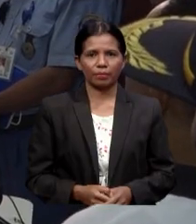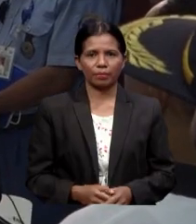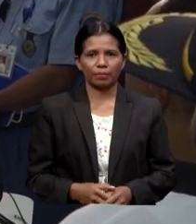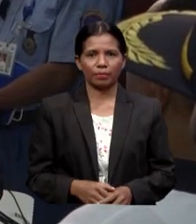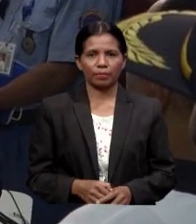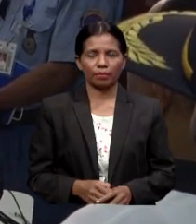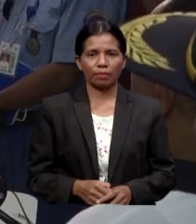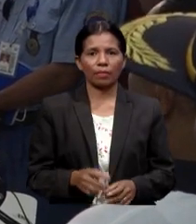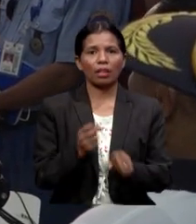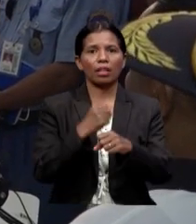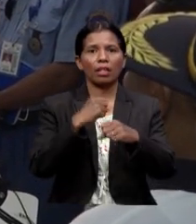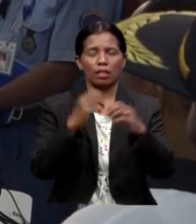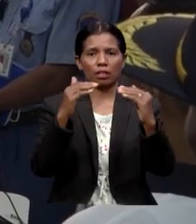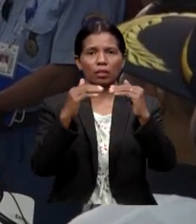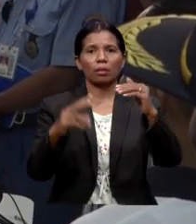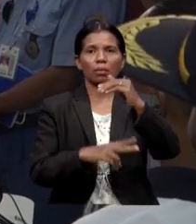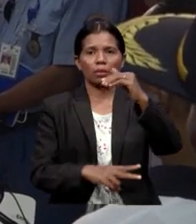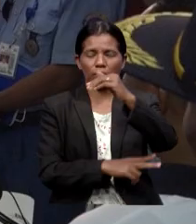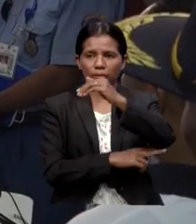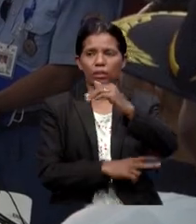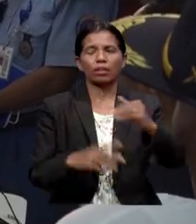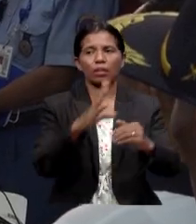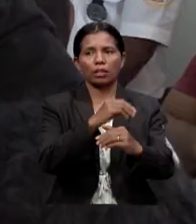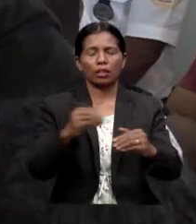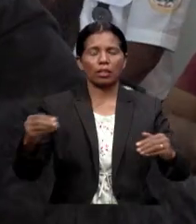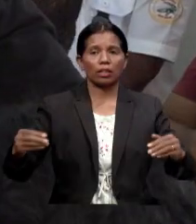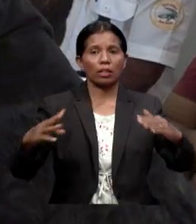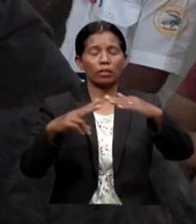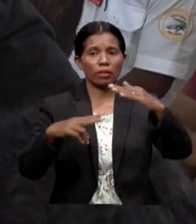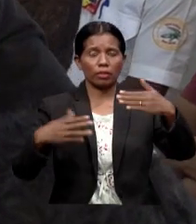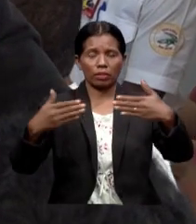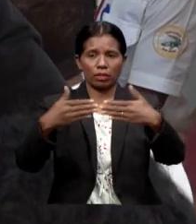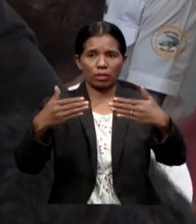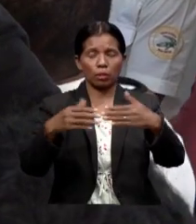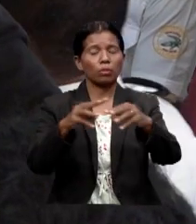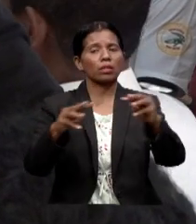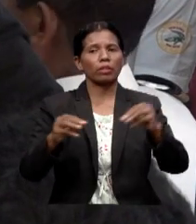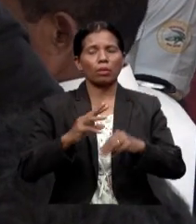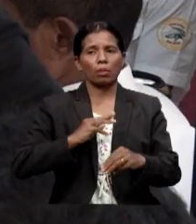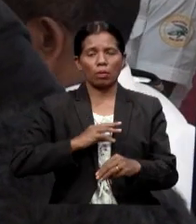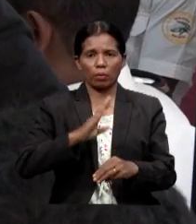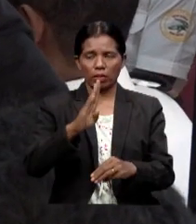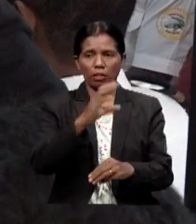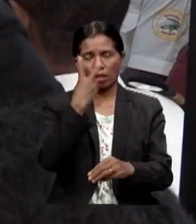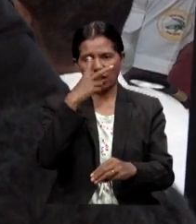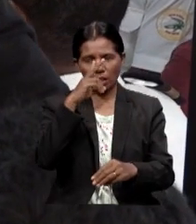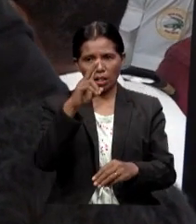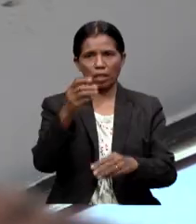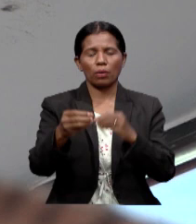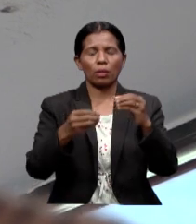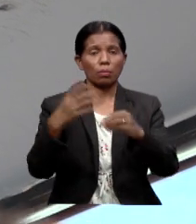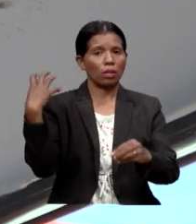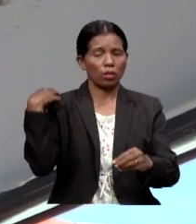Há foi no lançamento da ponte Teto Kajem Batan Timbang e a fronteira Batugade, município Bobonaru. Vice-ministro de Finanças Mos, Harry Direita, condição